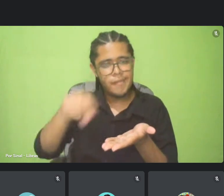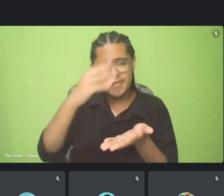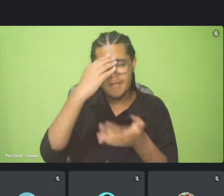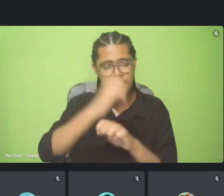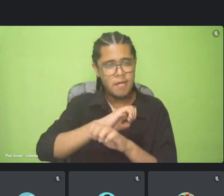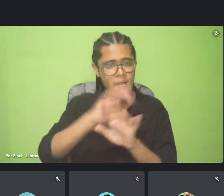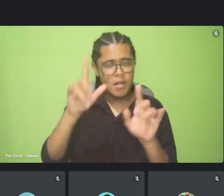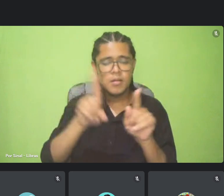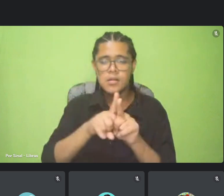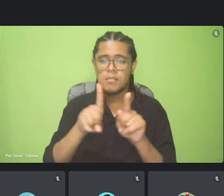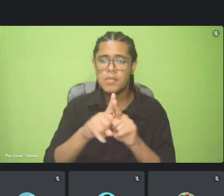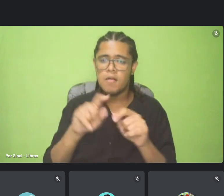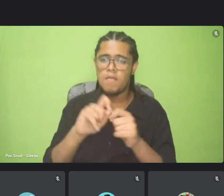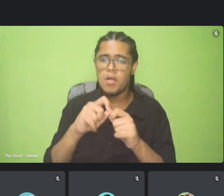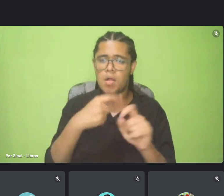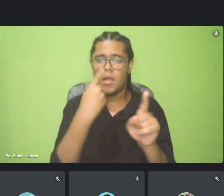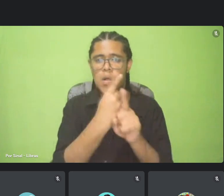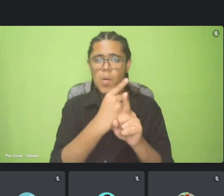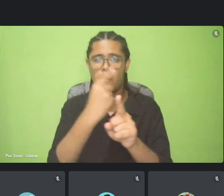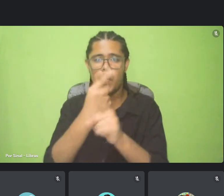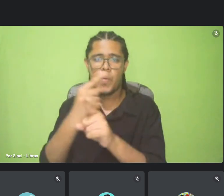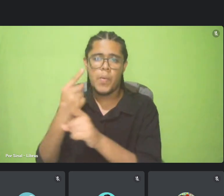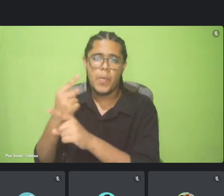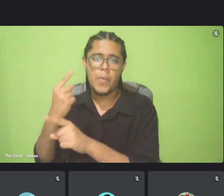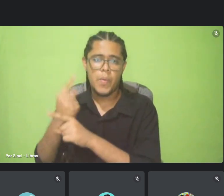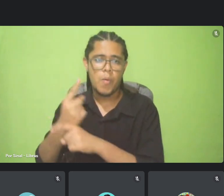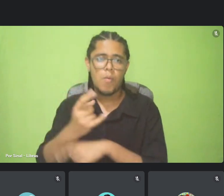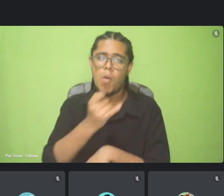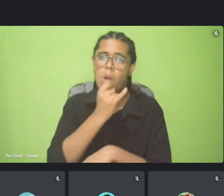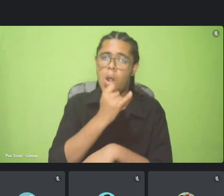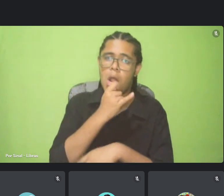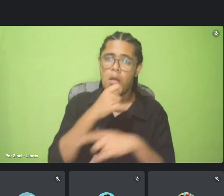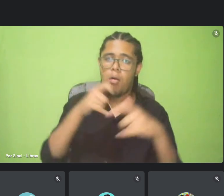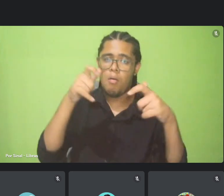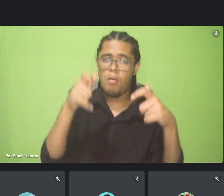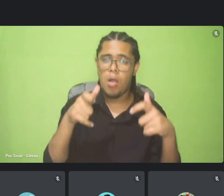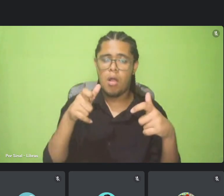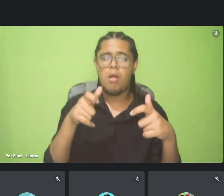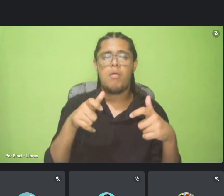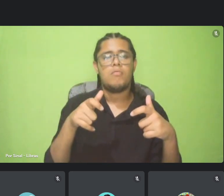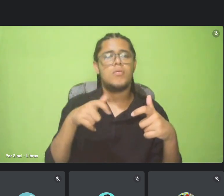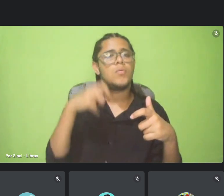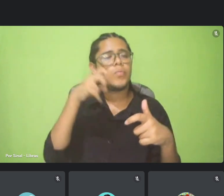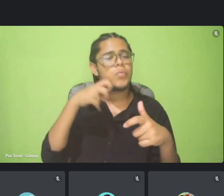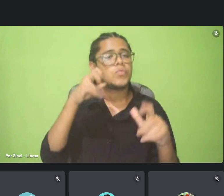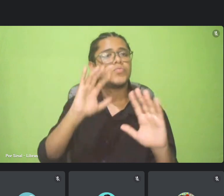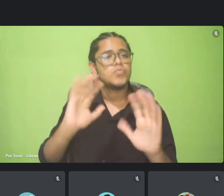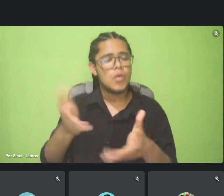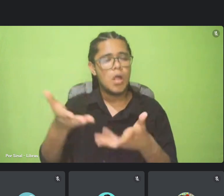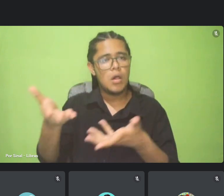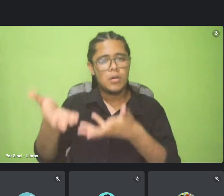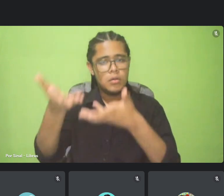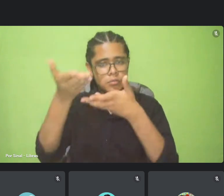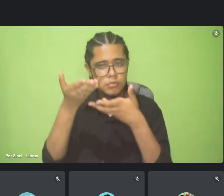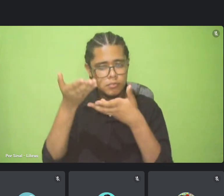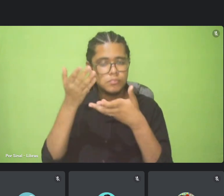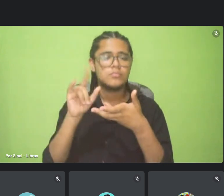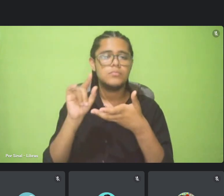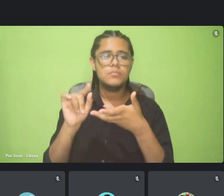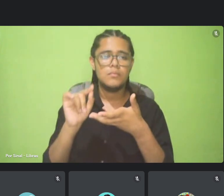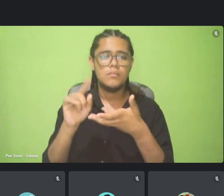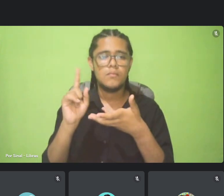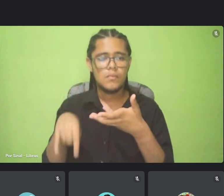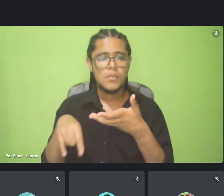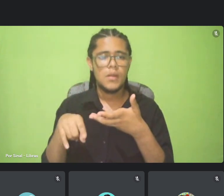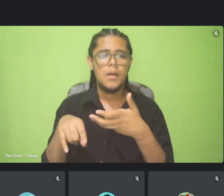nossos encontros como aqui em Natal, o Rio Grande do Norte já recebeu um encontro da RENCA, que